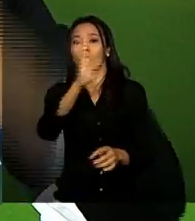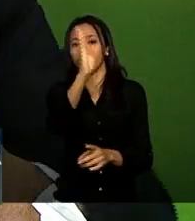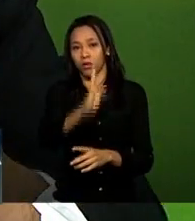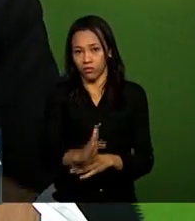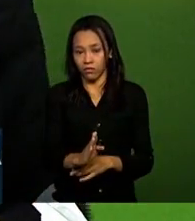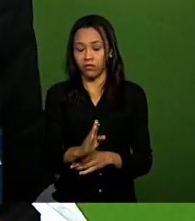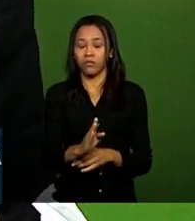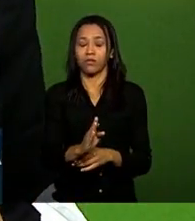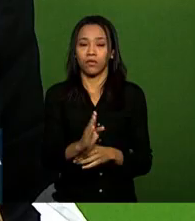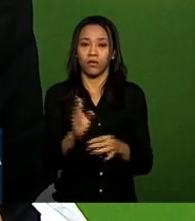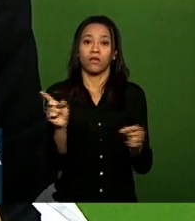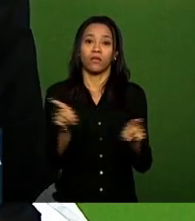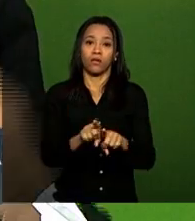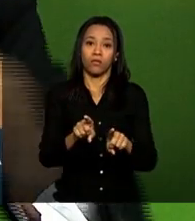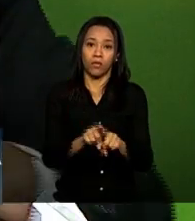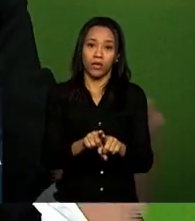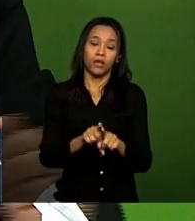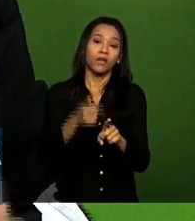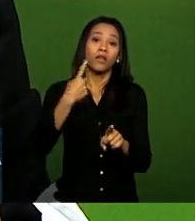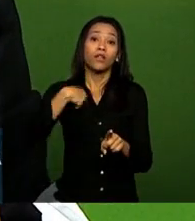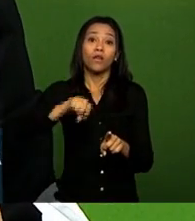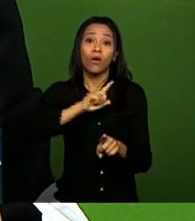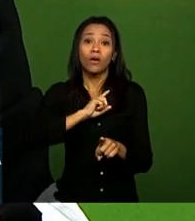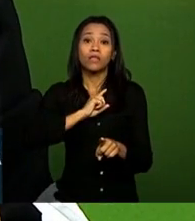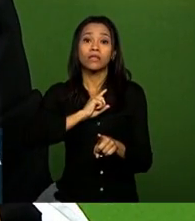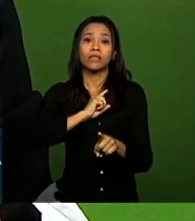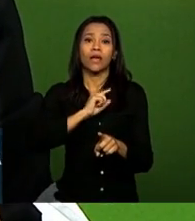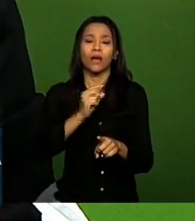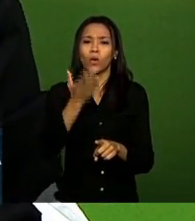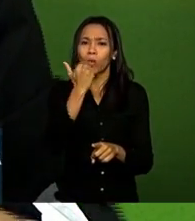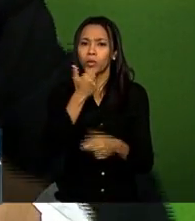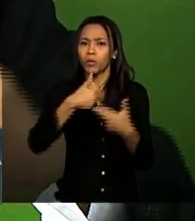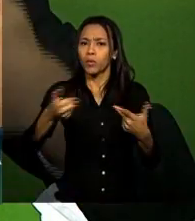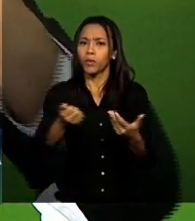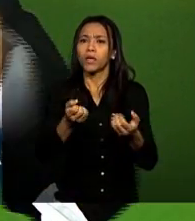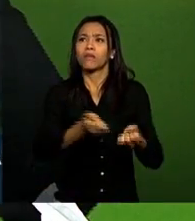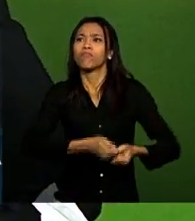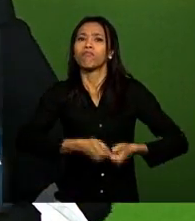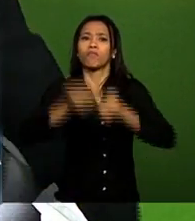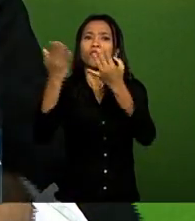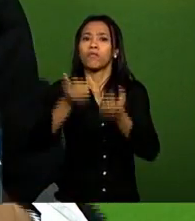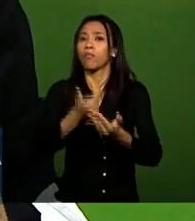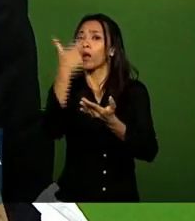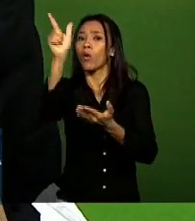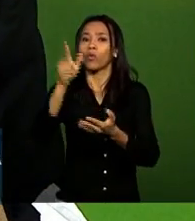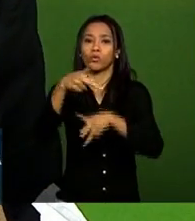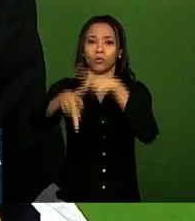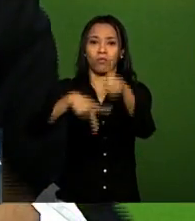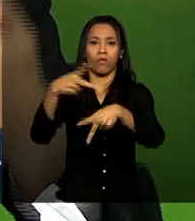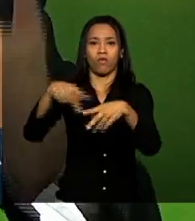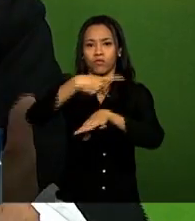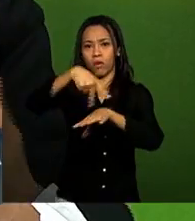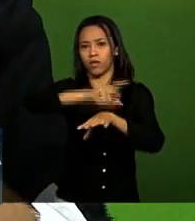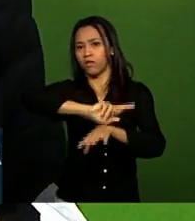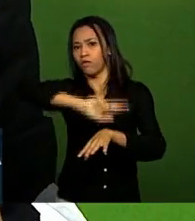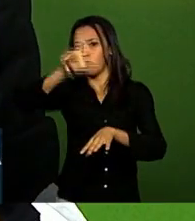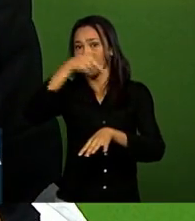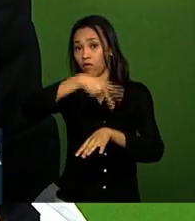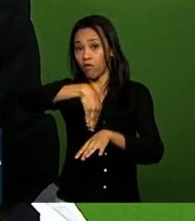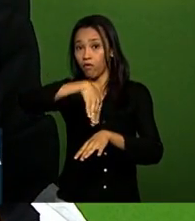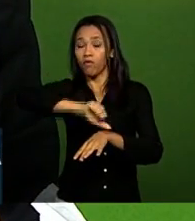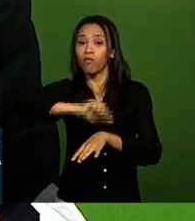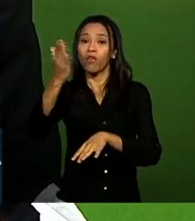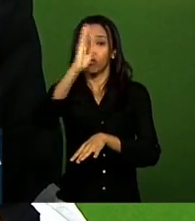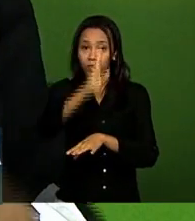alimentamos parte importante dos povos de outros de outros países vamos continuar com este movimento de ampliar a nossa